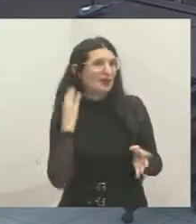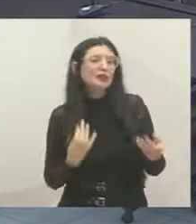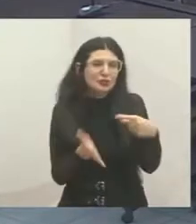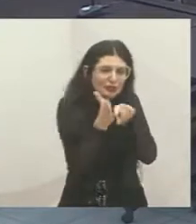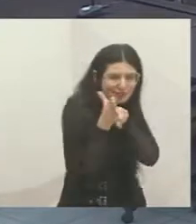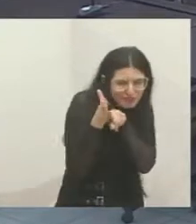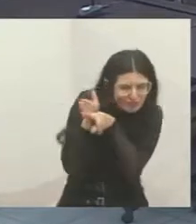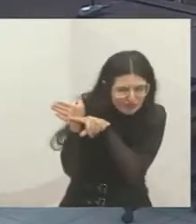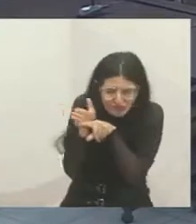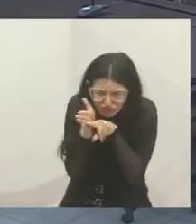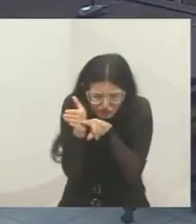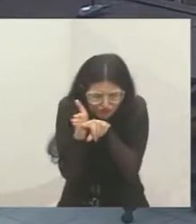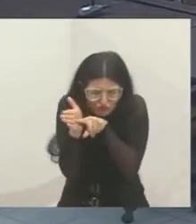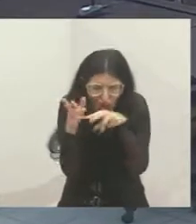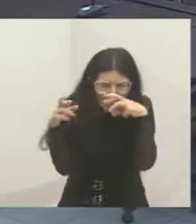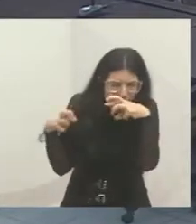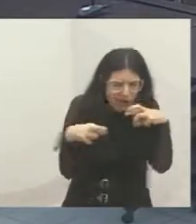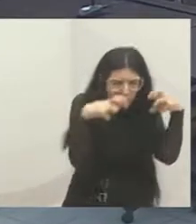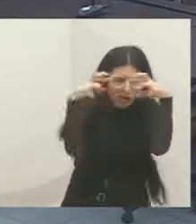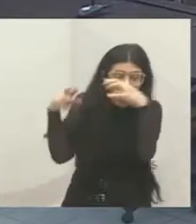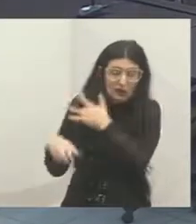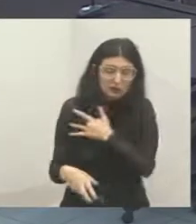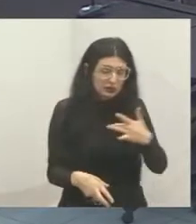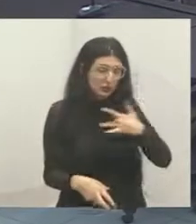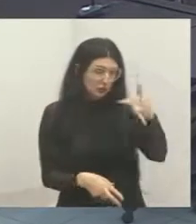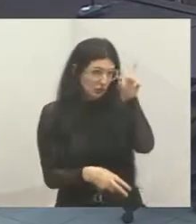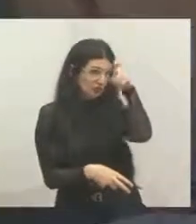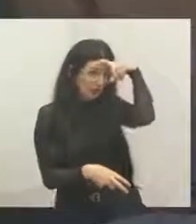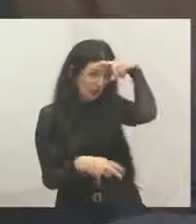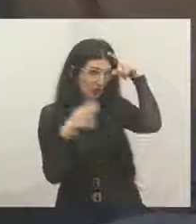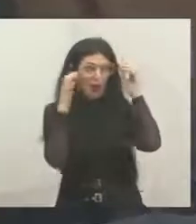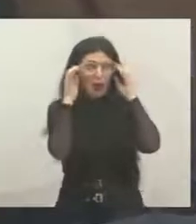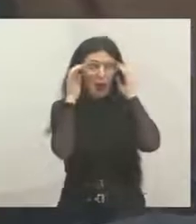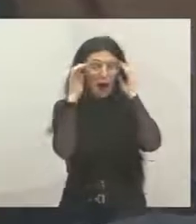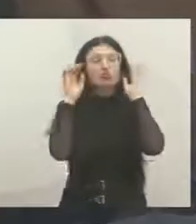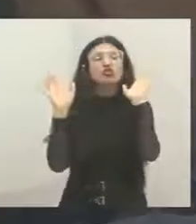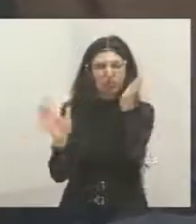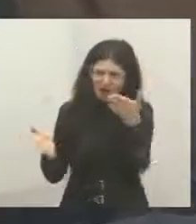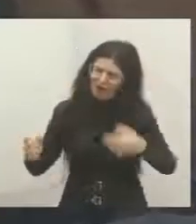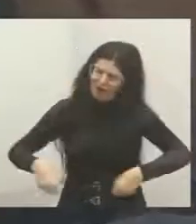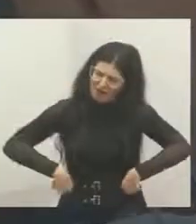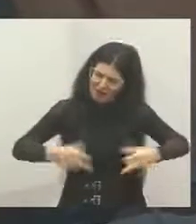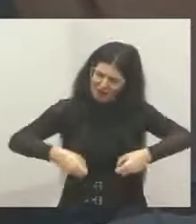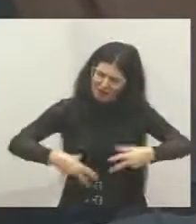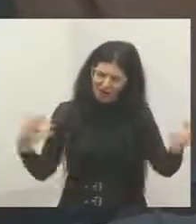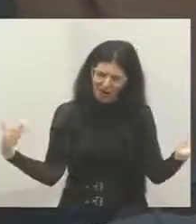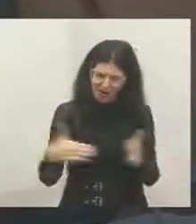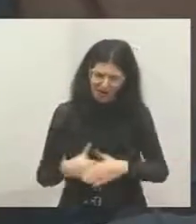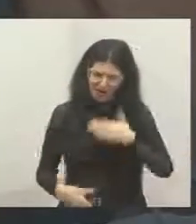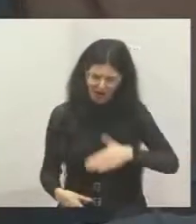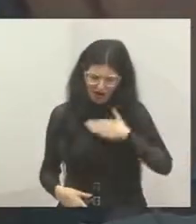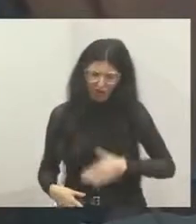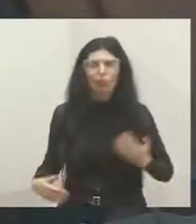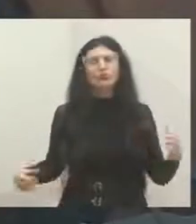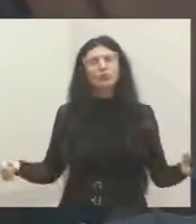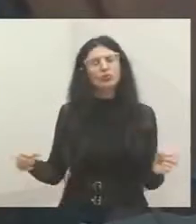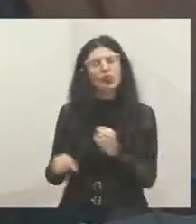né? Aqui está falando que já gastou até agosto de